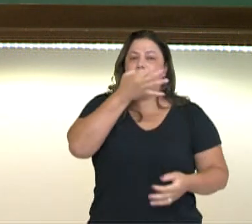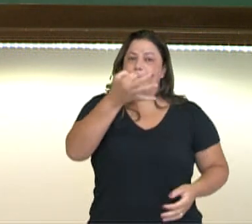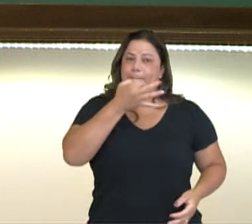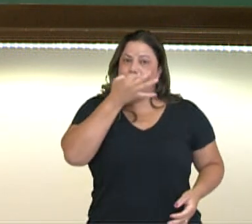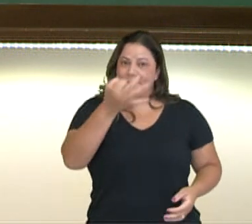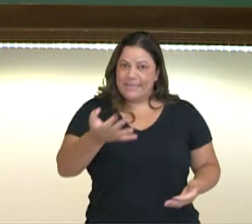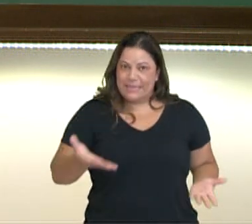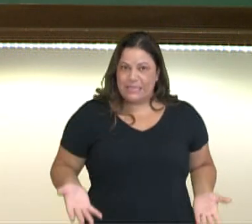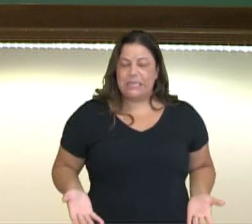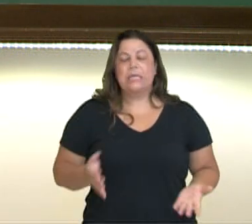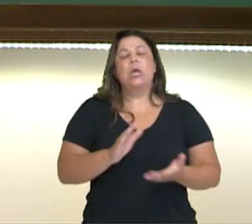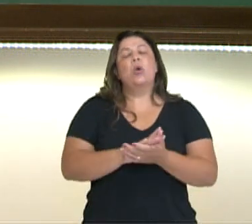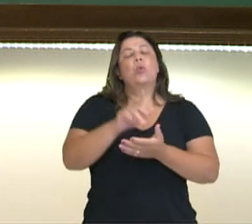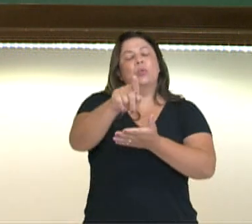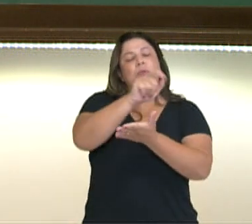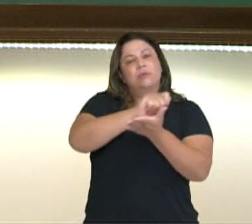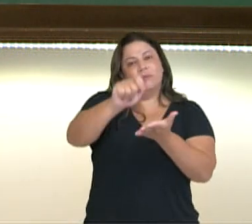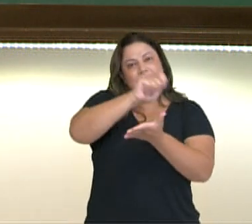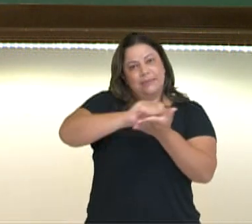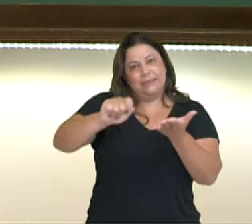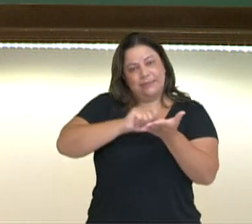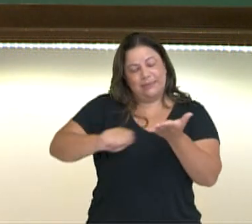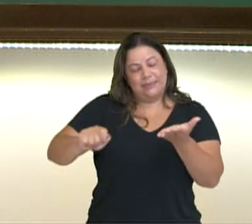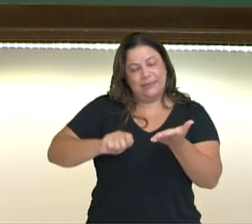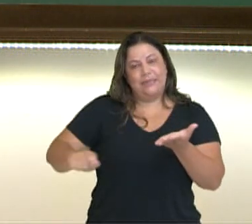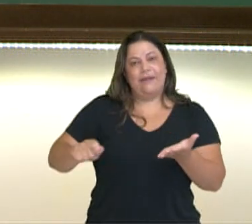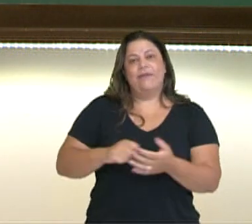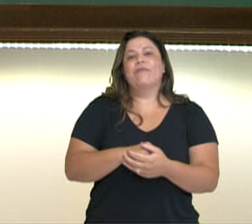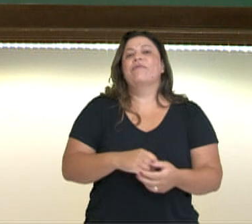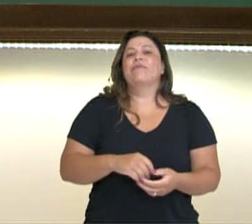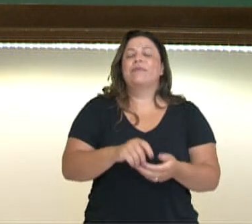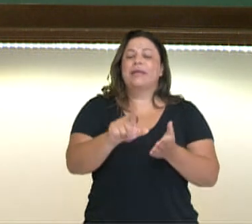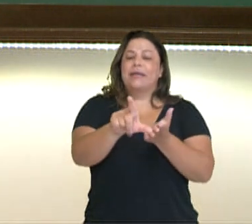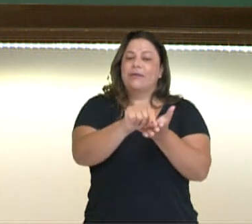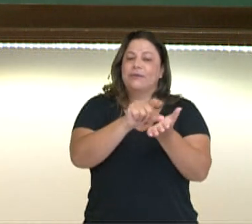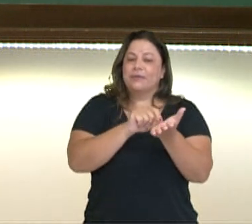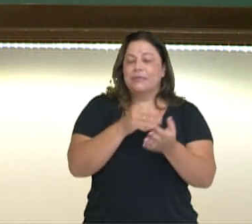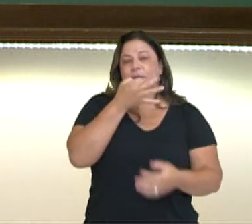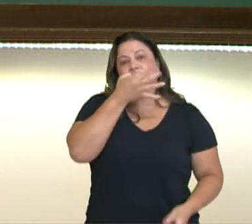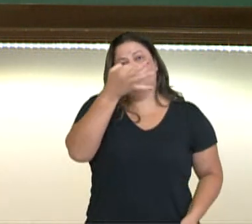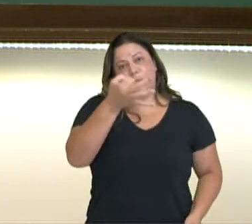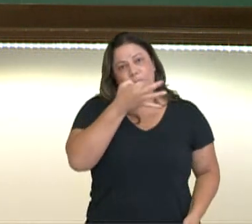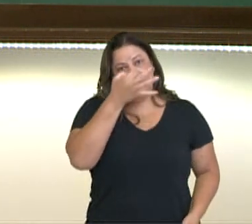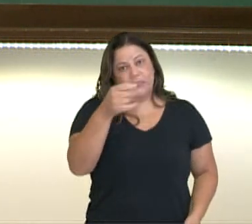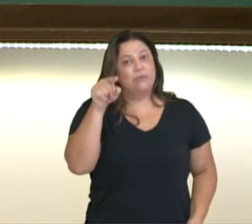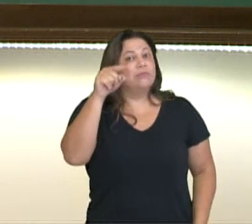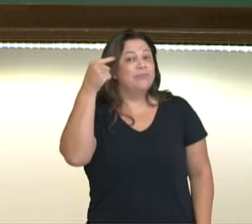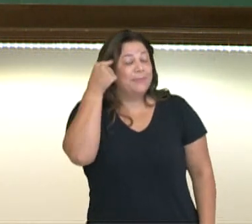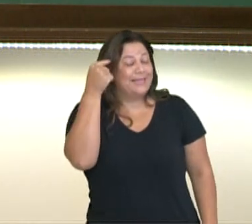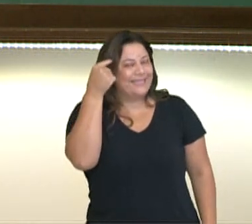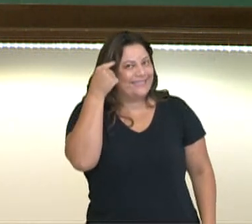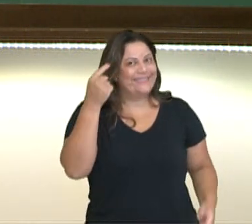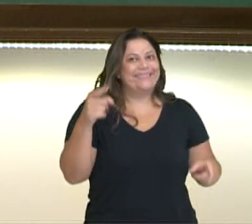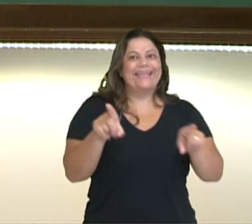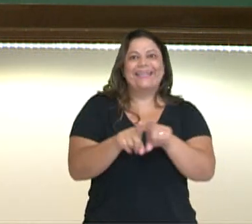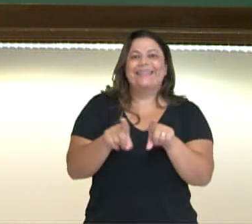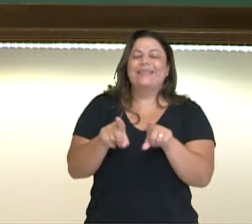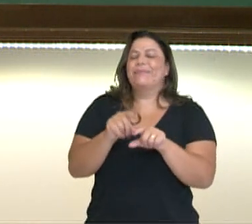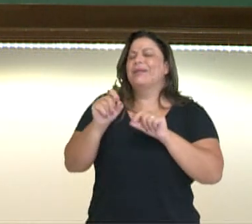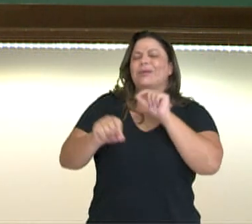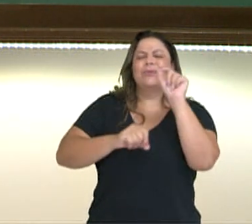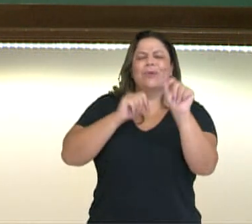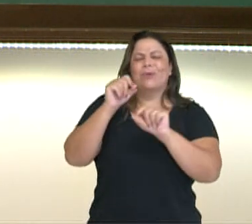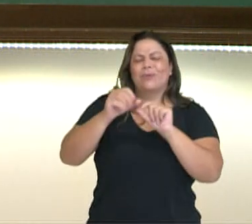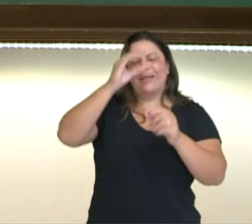Quando você vai escrever o teu artigo de opinião, o que você tem que pensar também? Qual é a tese que você